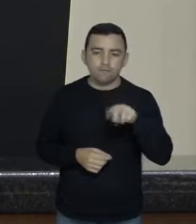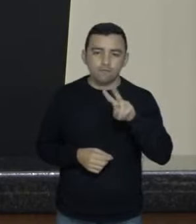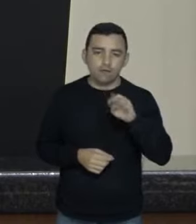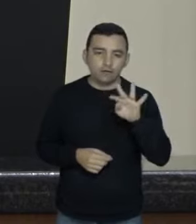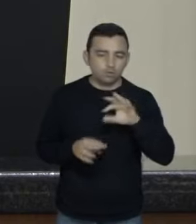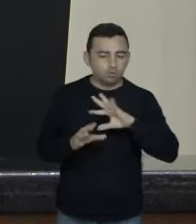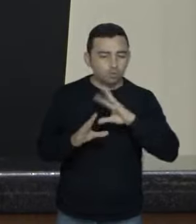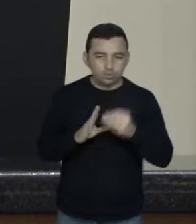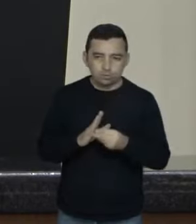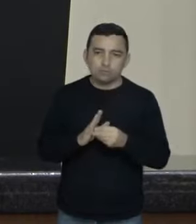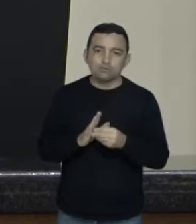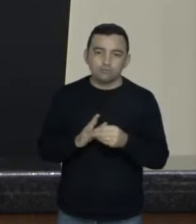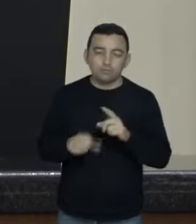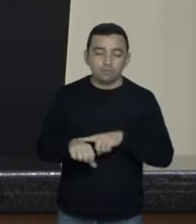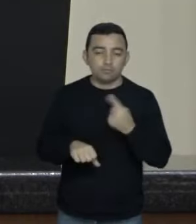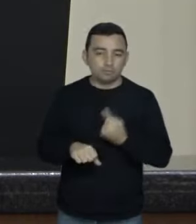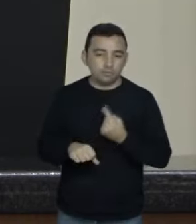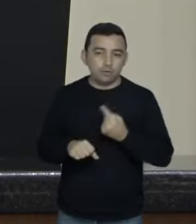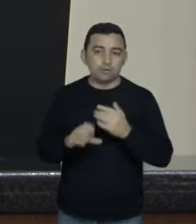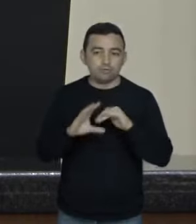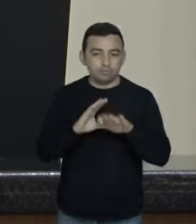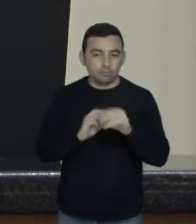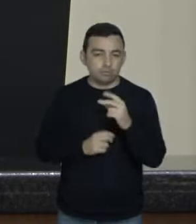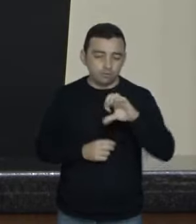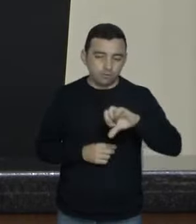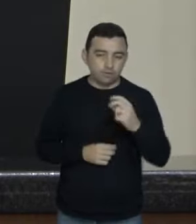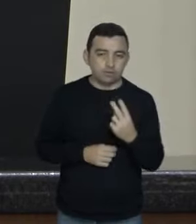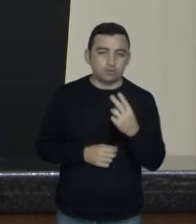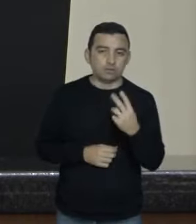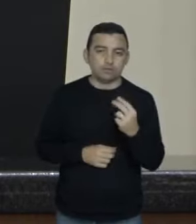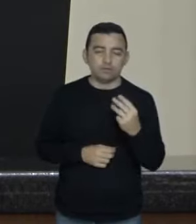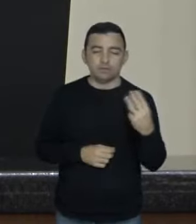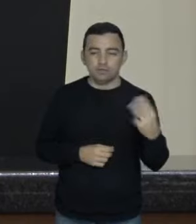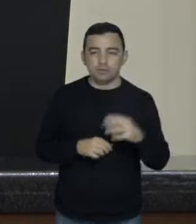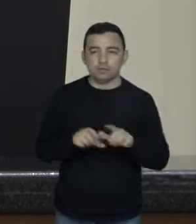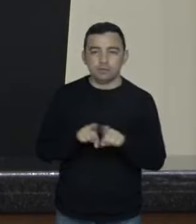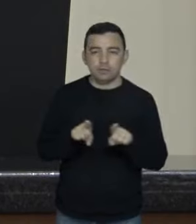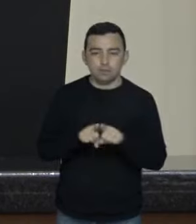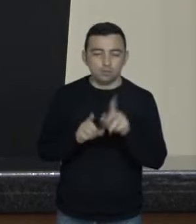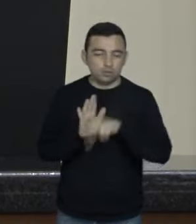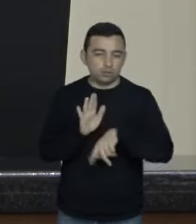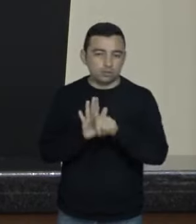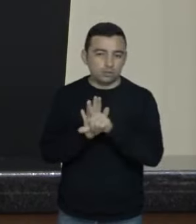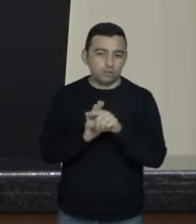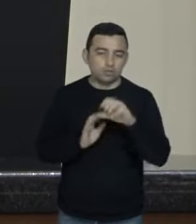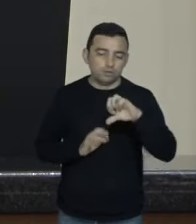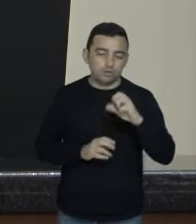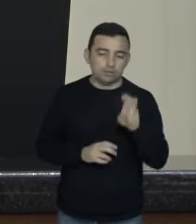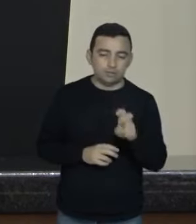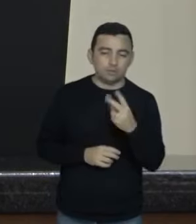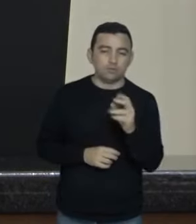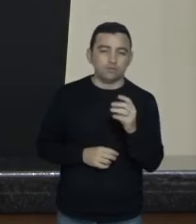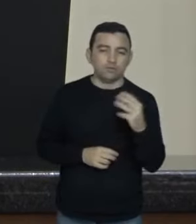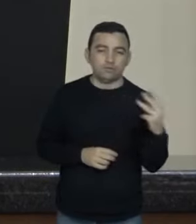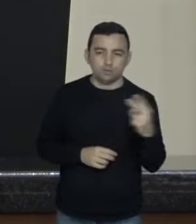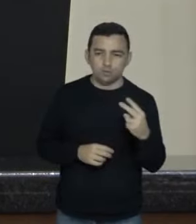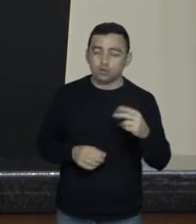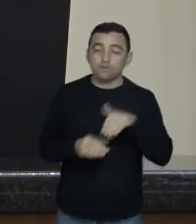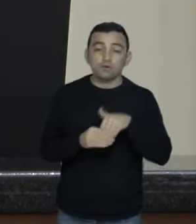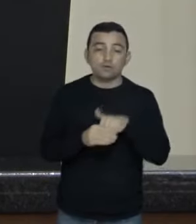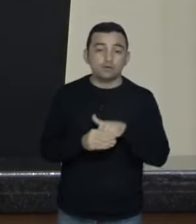encaminhado pela mensagem de veto 93 2023 aposto ao projeto de lei 95 2022 com a seguinte